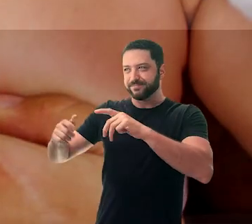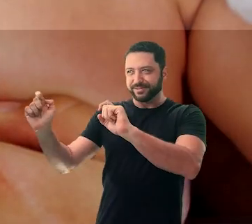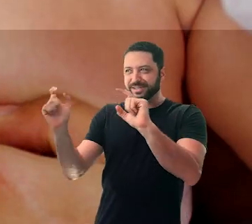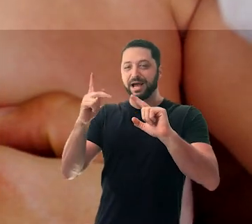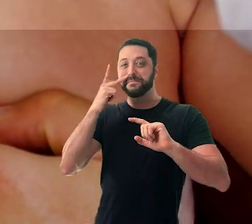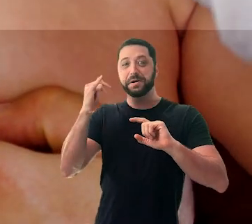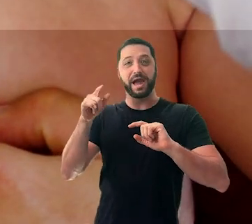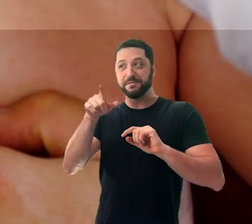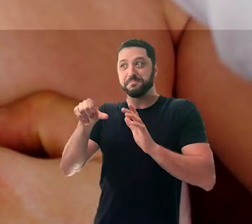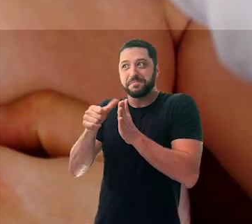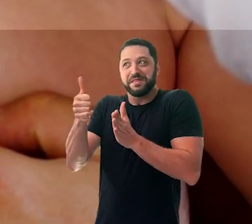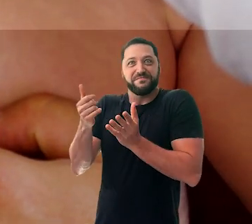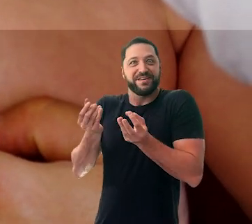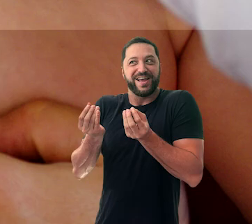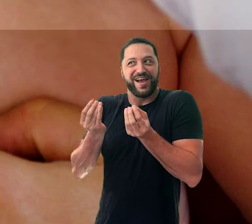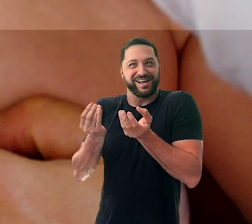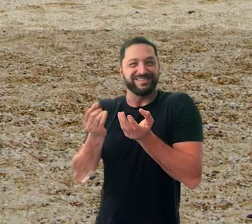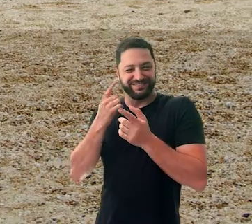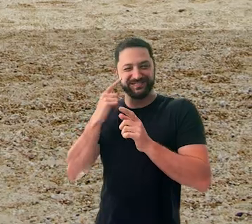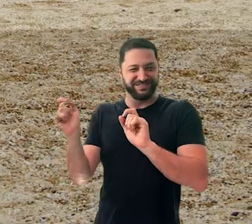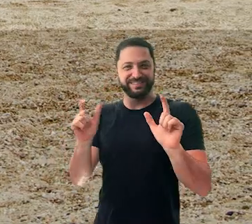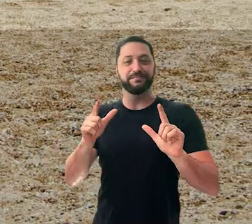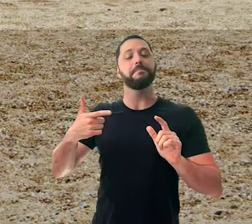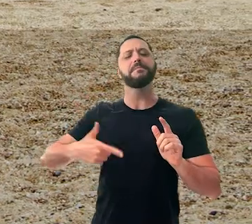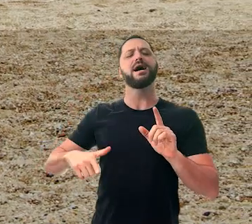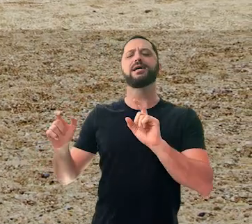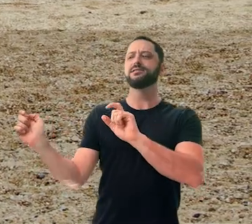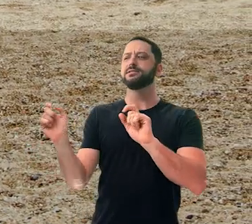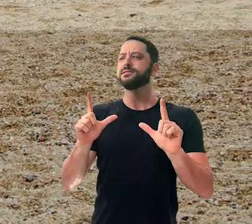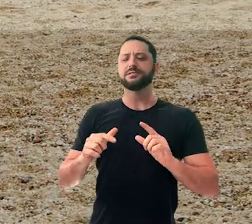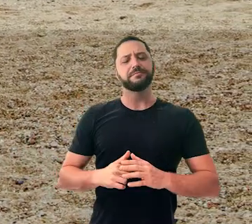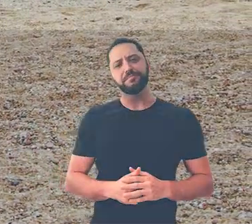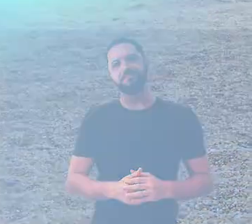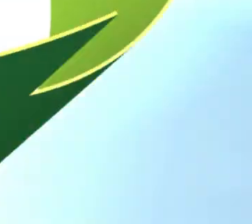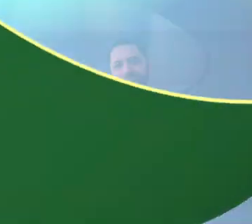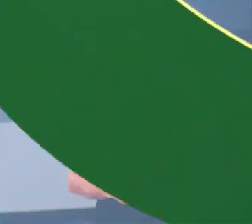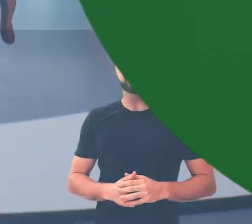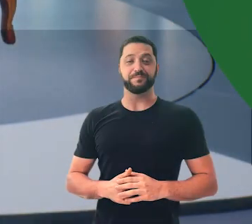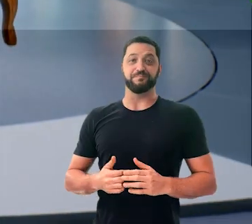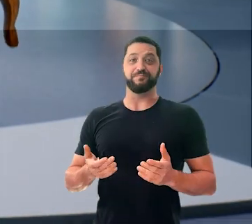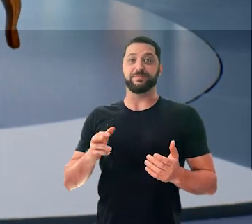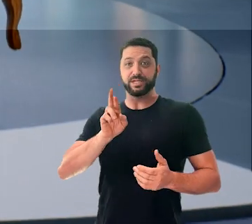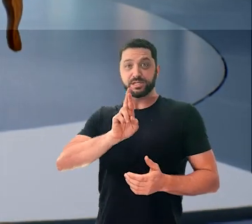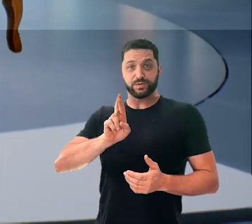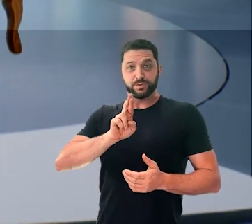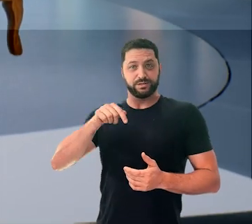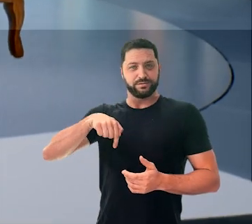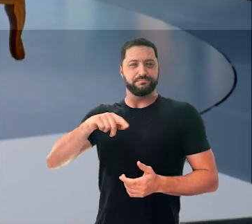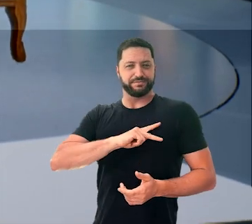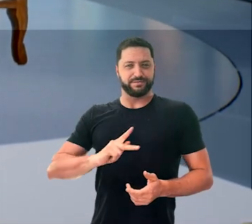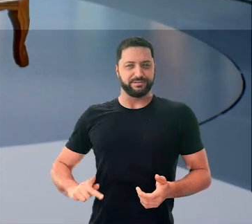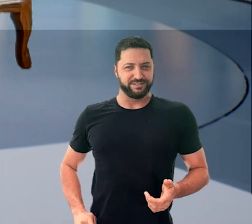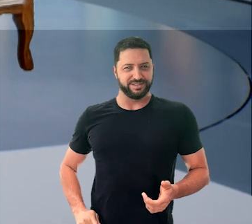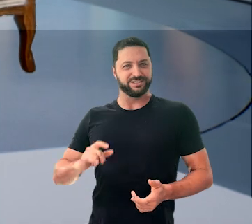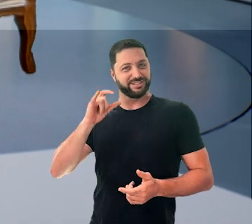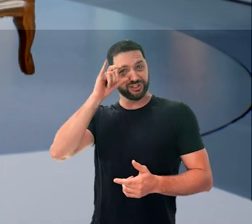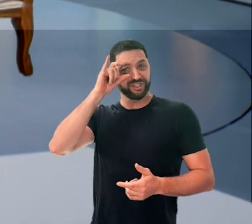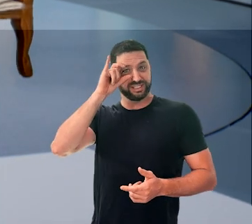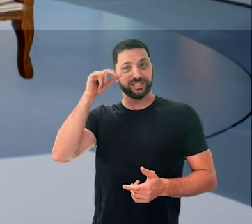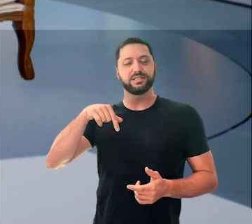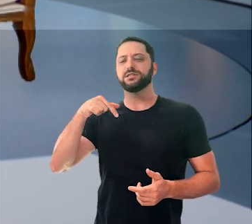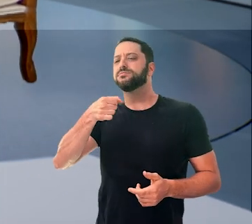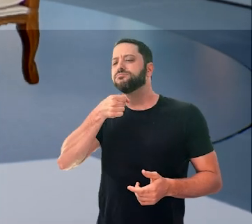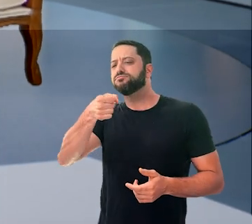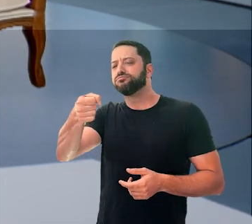extraordinária sobre os pais de primeira viagem e você vai ver também. No Conexão Social, a presidente do Instituto